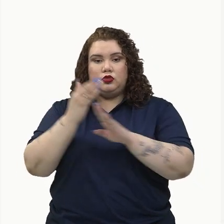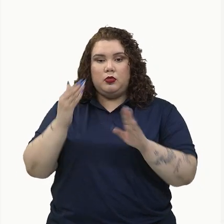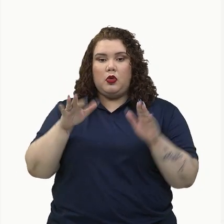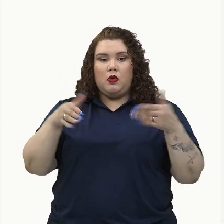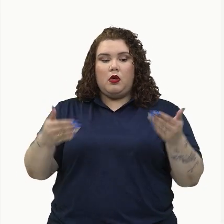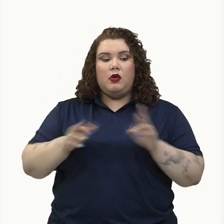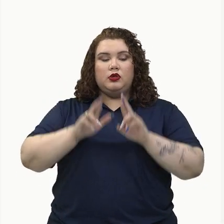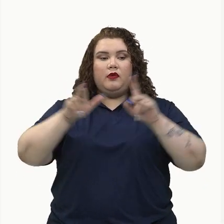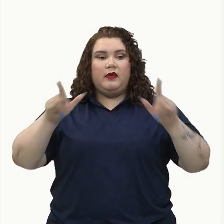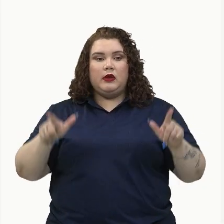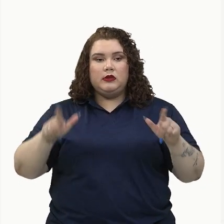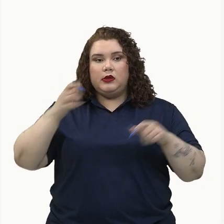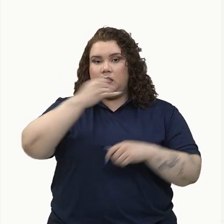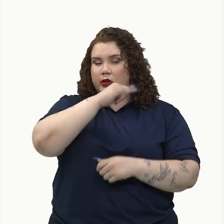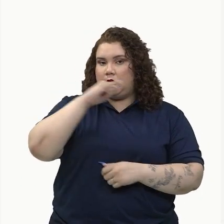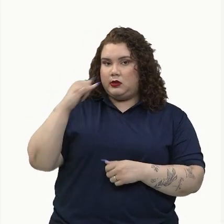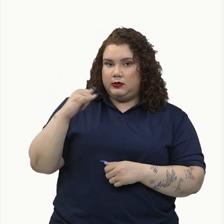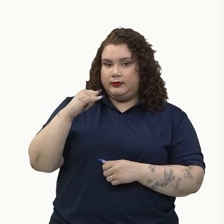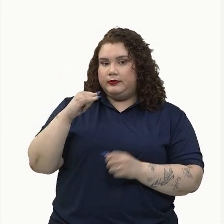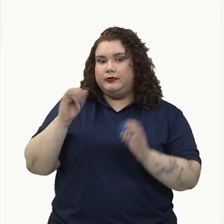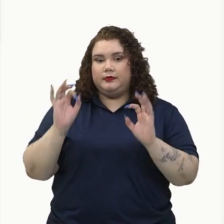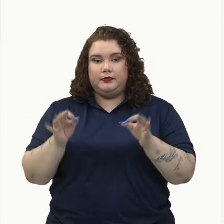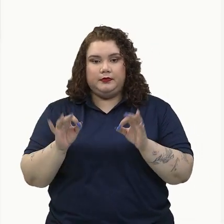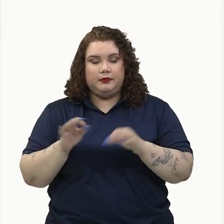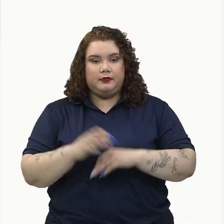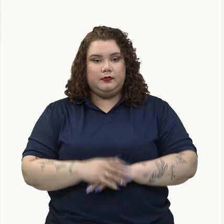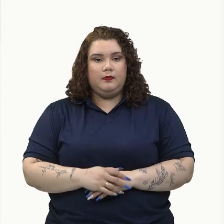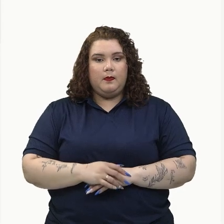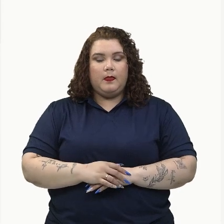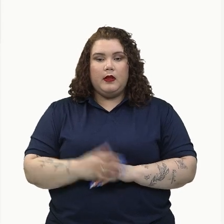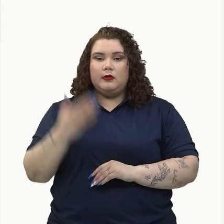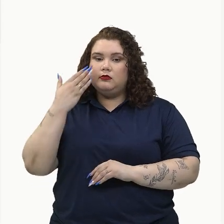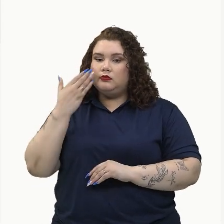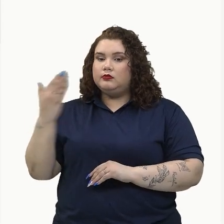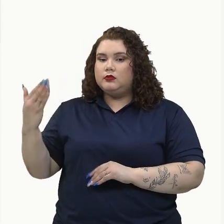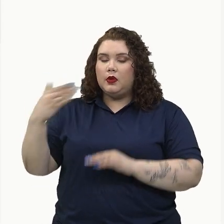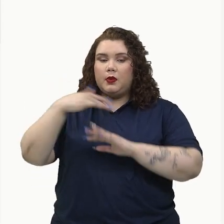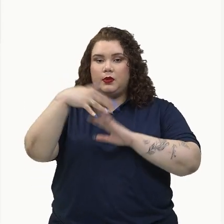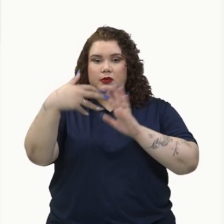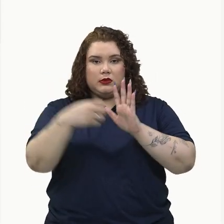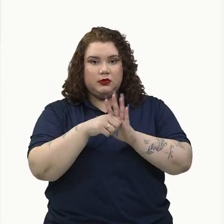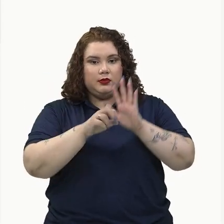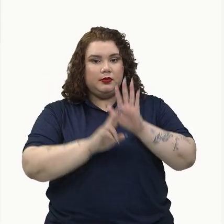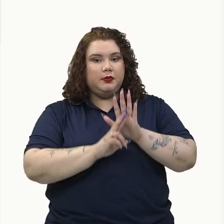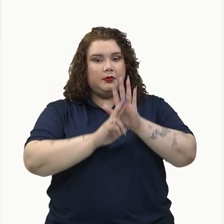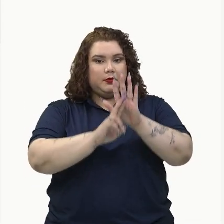de potencial elétrico. Aí o símbolo dele